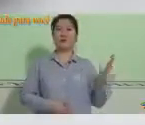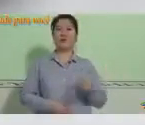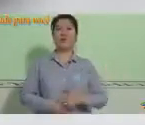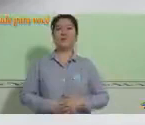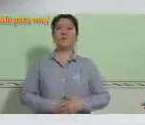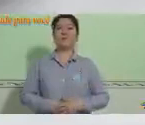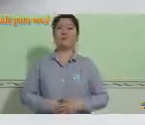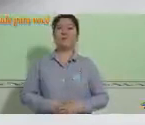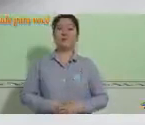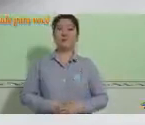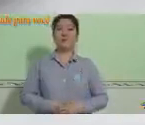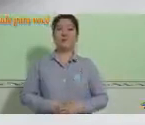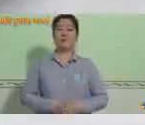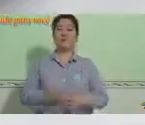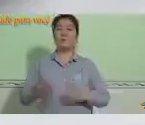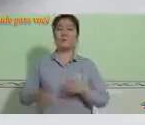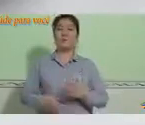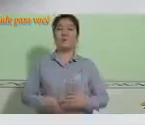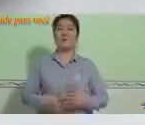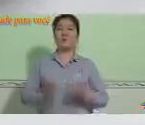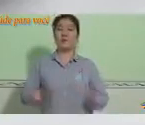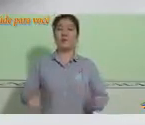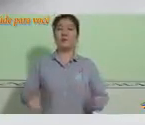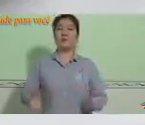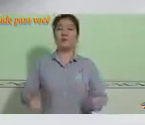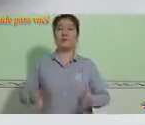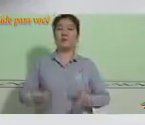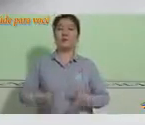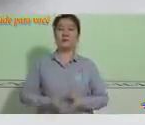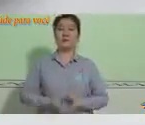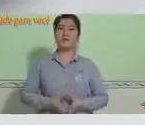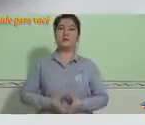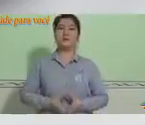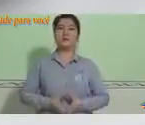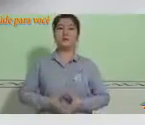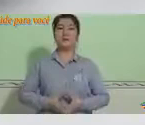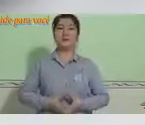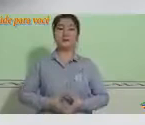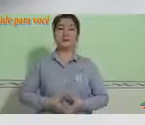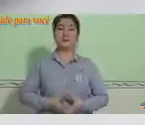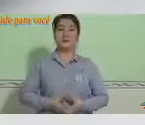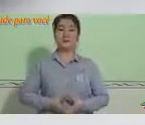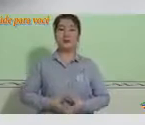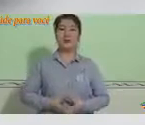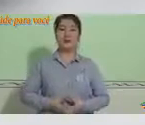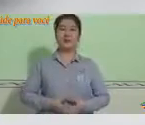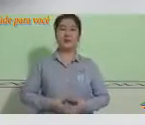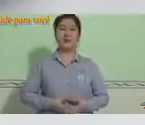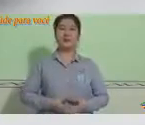um que cordia na pele, e logo que seja identificada deve-se iniciar o seu tratamento.